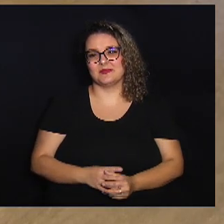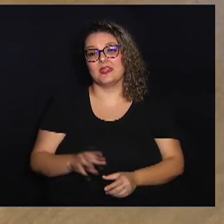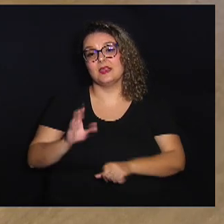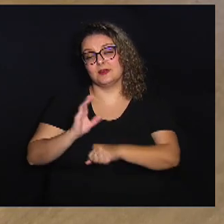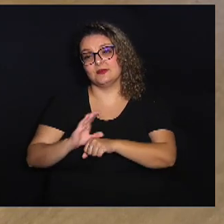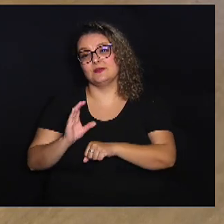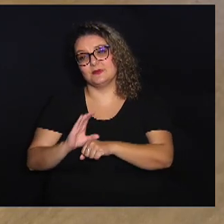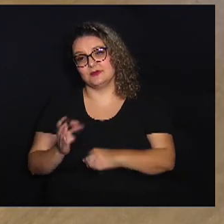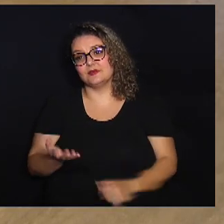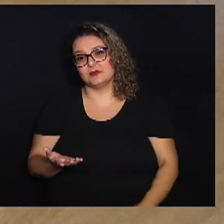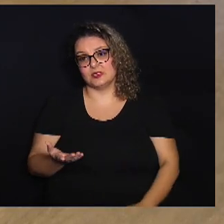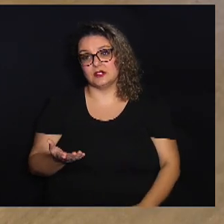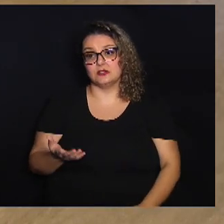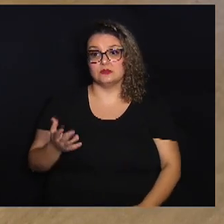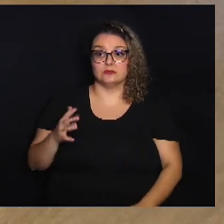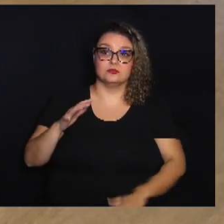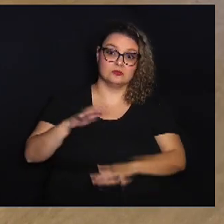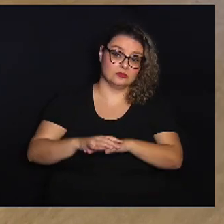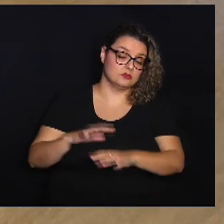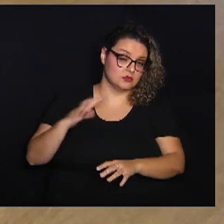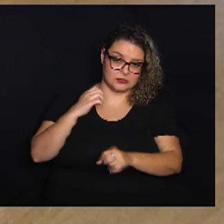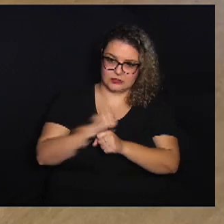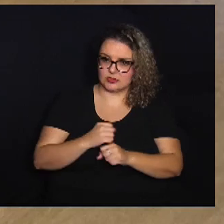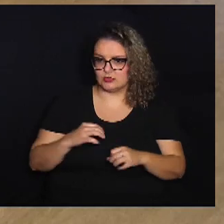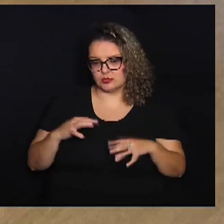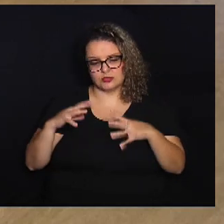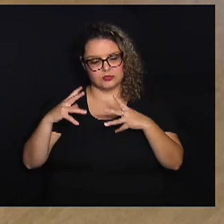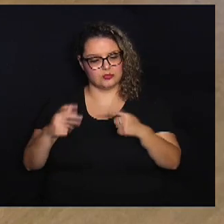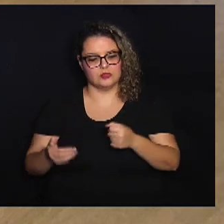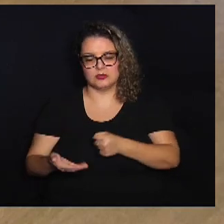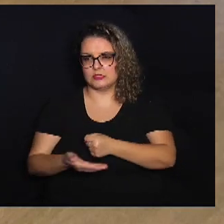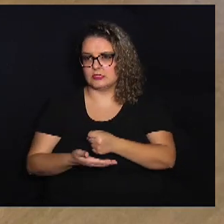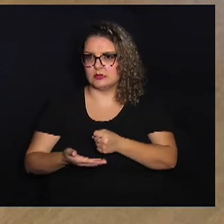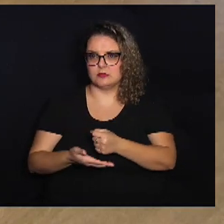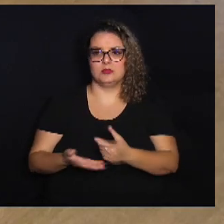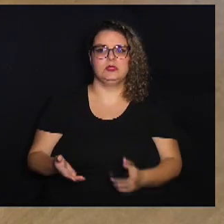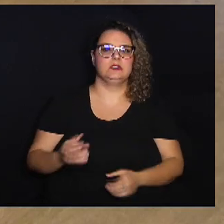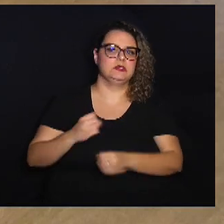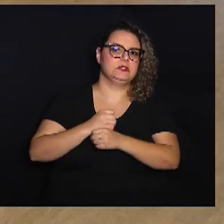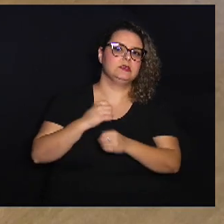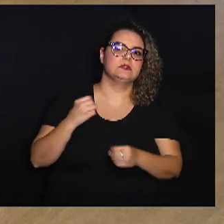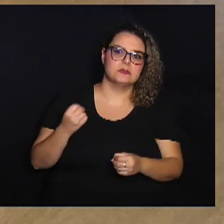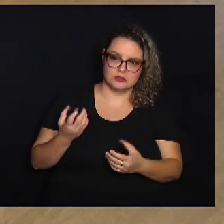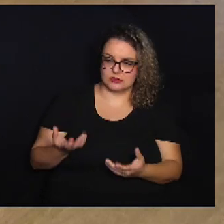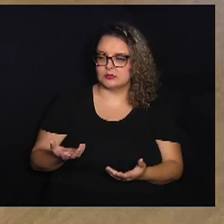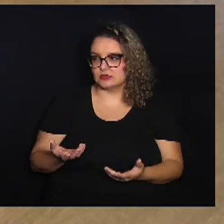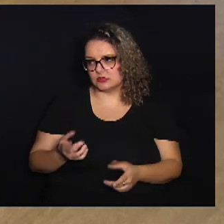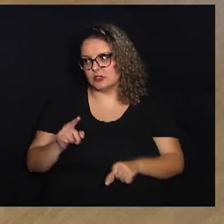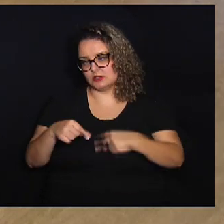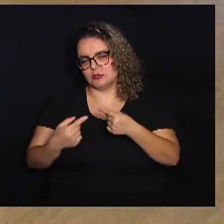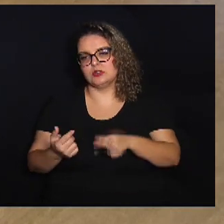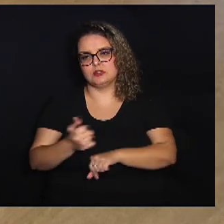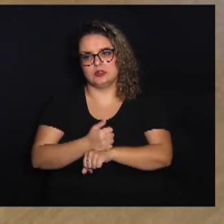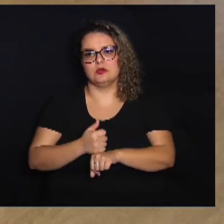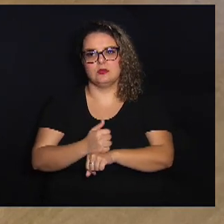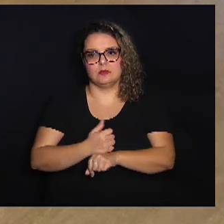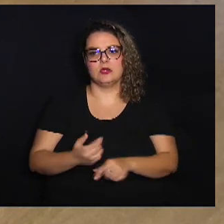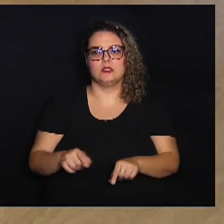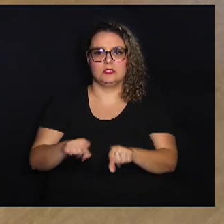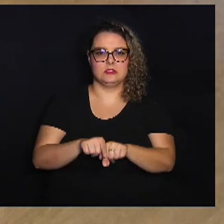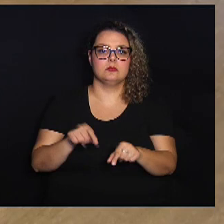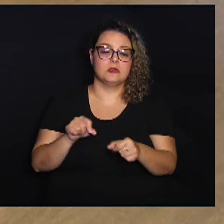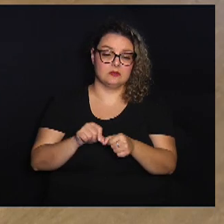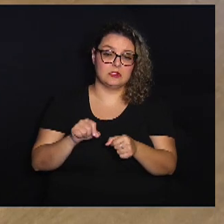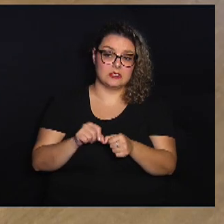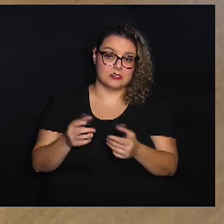que tem muita parte de cálculo, então todas as básicas das engenharias, de outras profissões, a gente também faz,